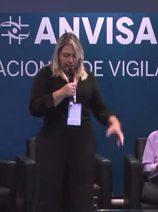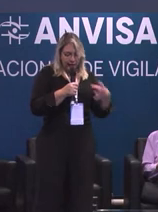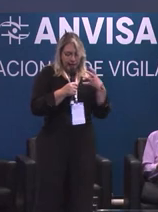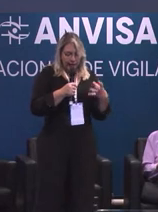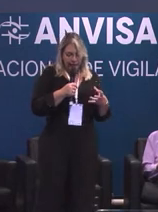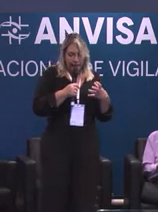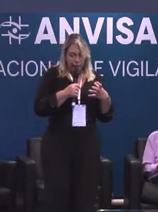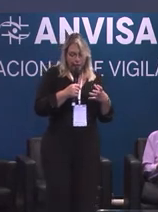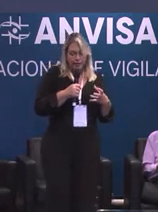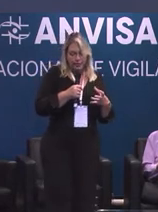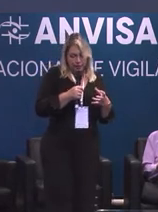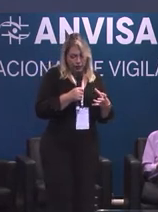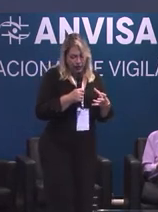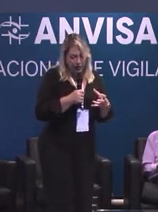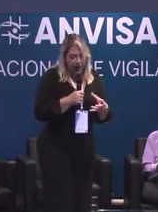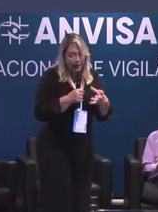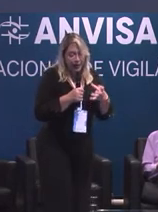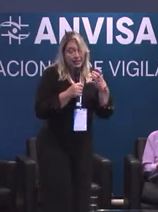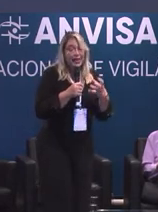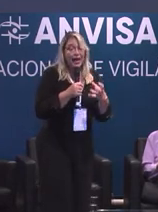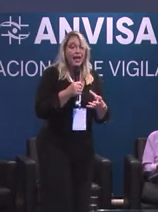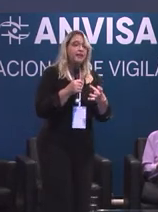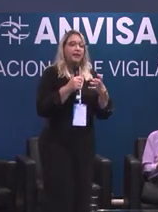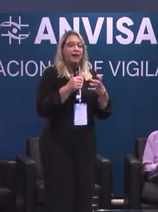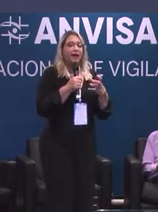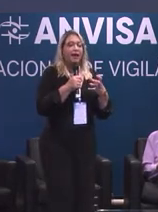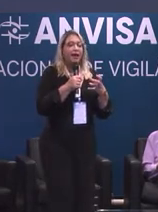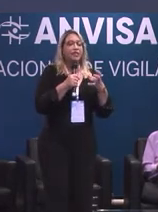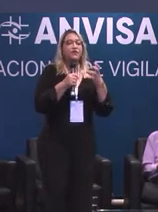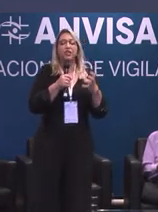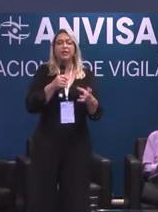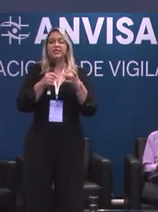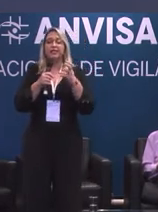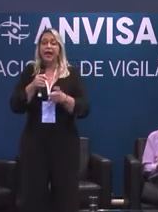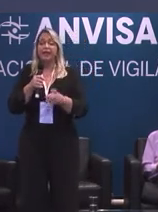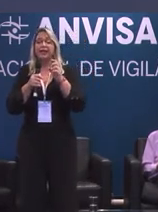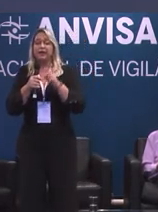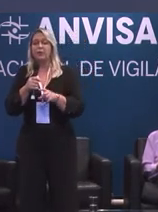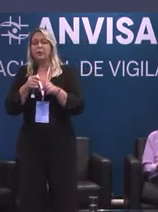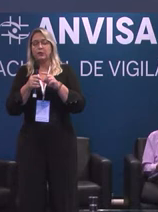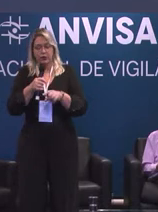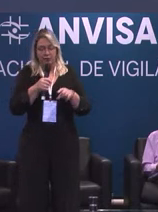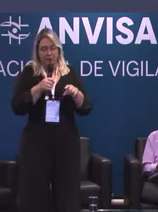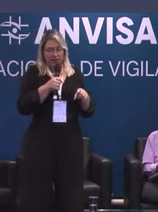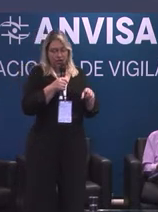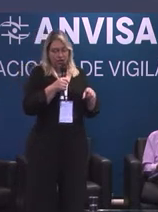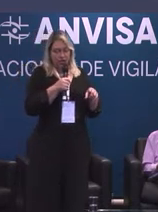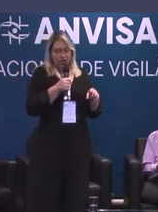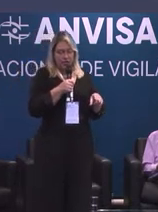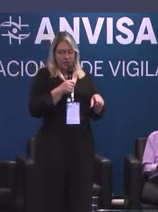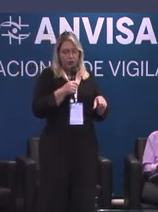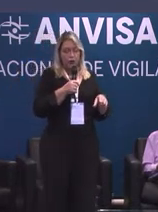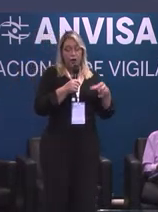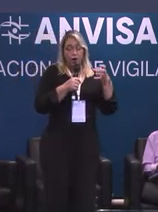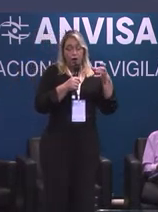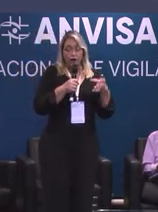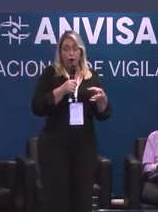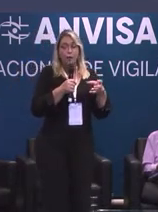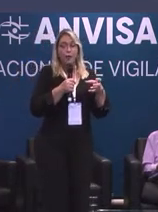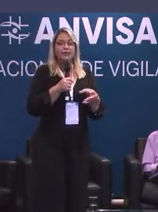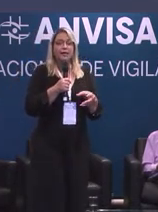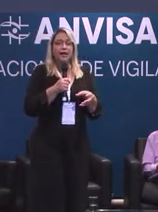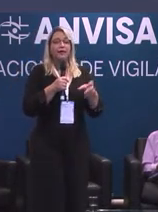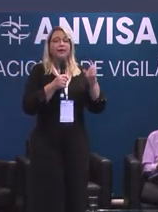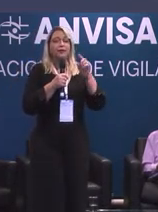que nós reconhecemos? Né, que, apesar de as vigilâncias ainda não possuírem uma matriz de risco